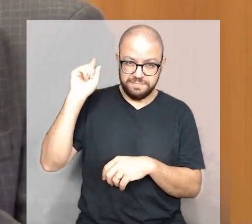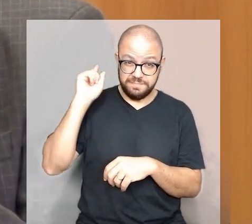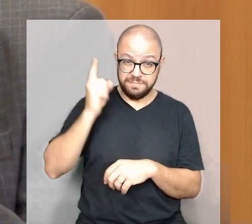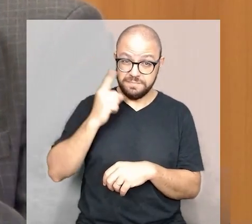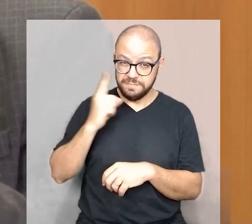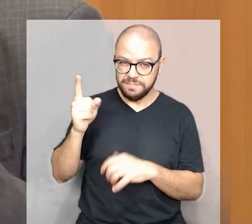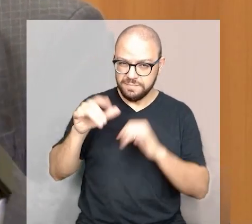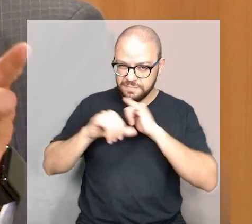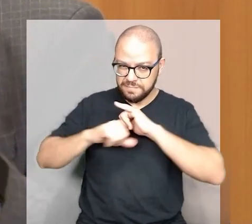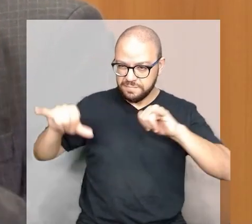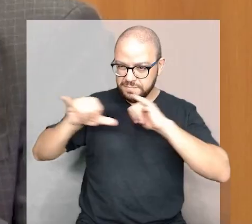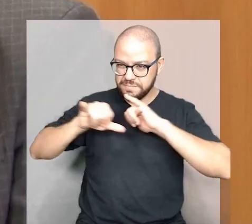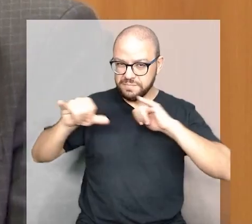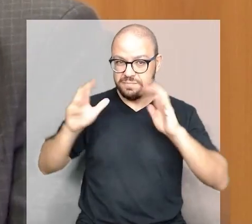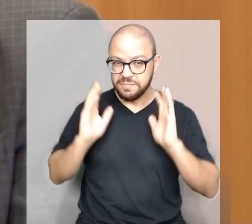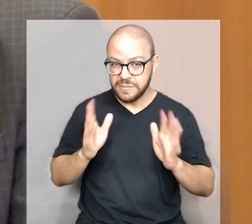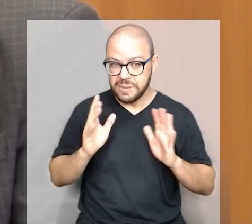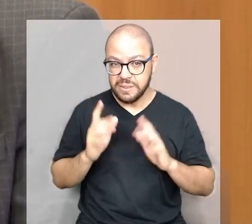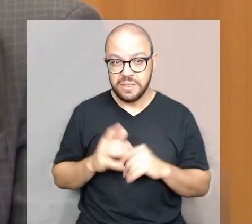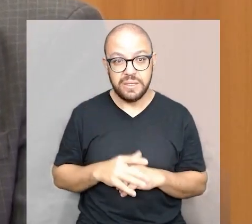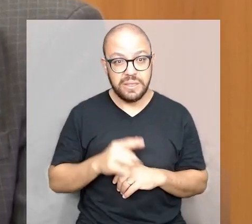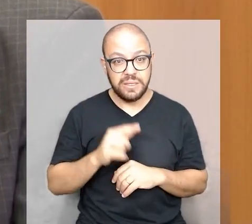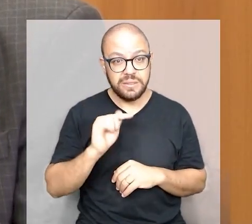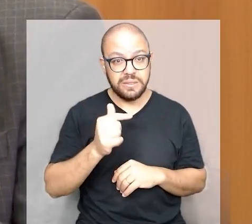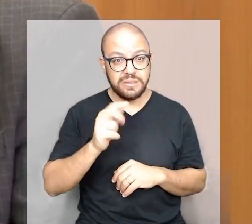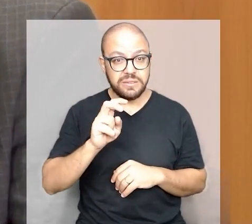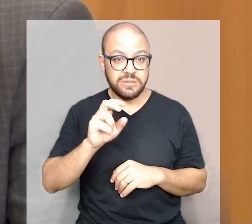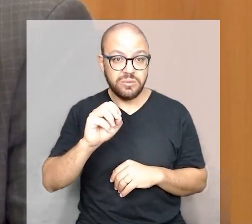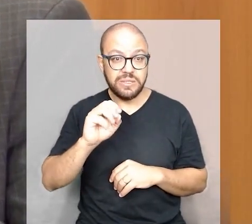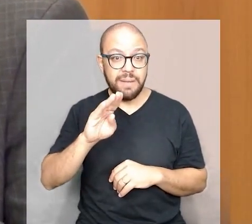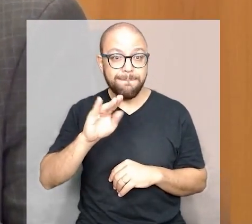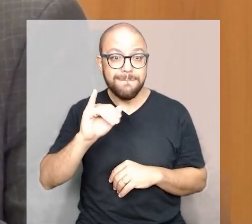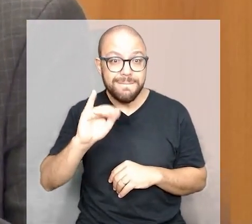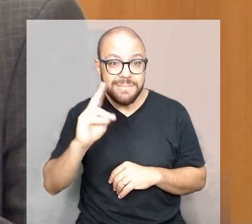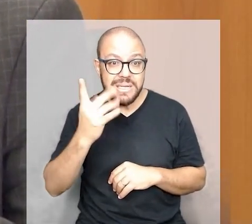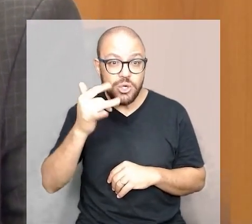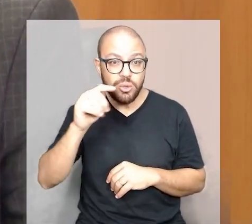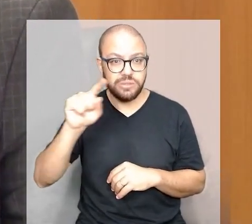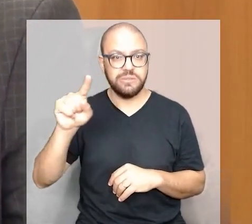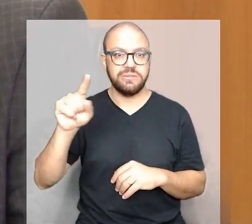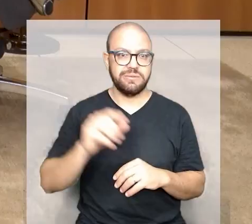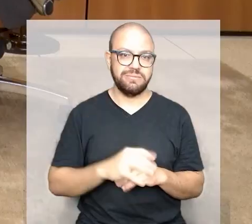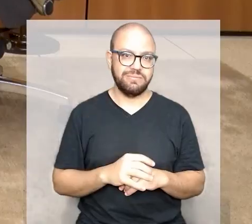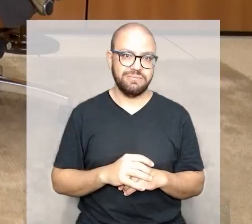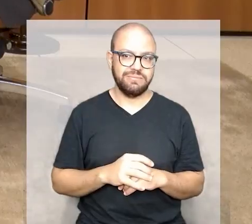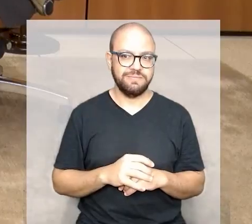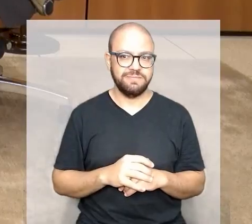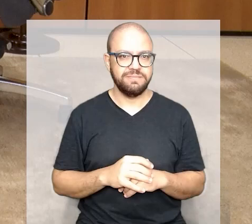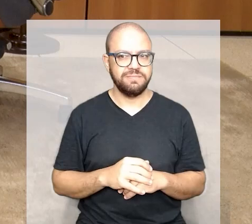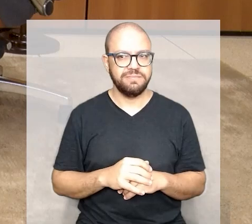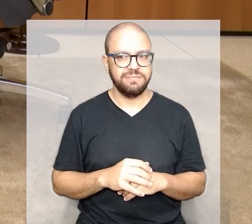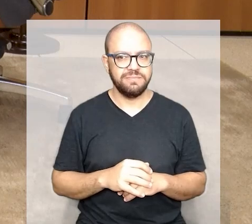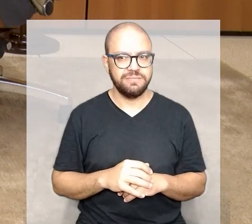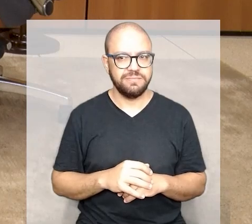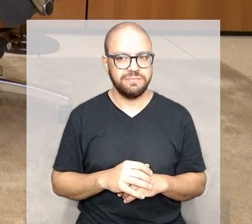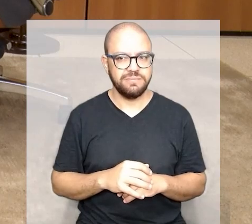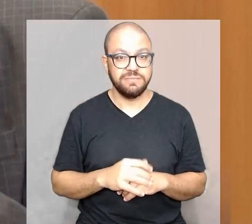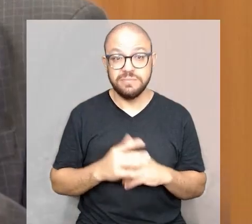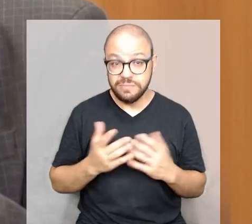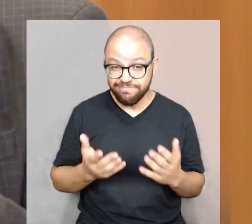que eu vi recentemente, até na mídia mesmo, já se fala em termos de 750 bilhões.